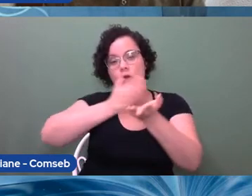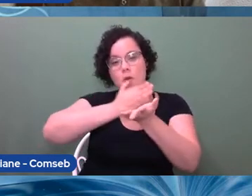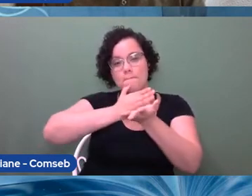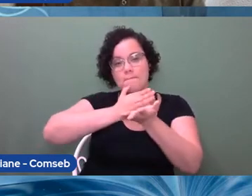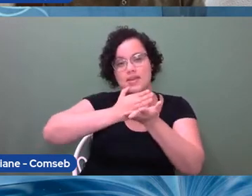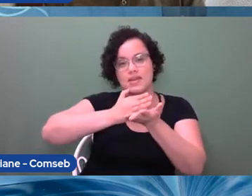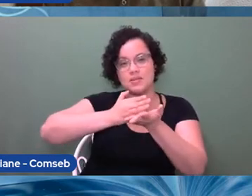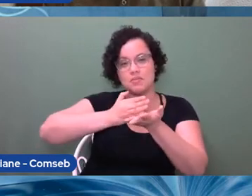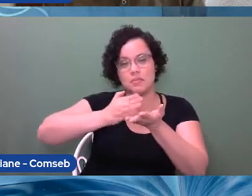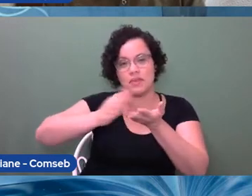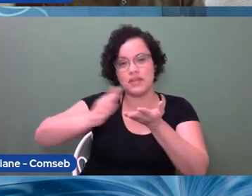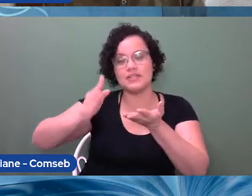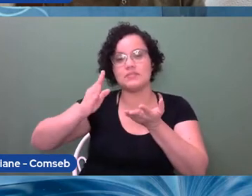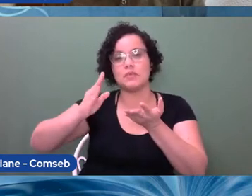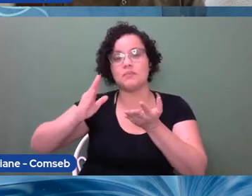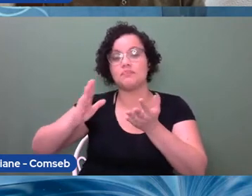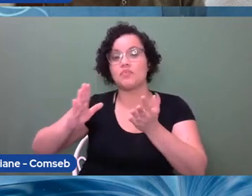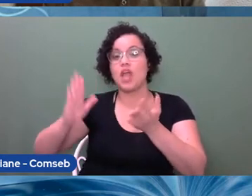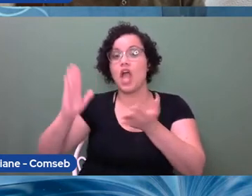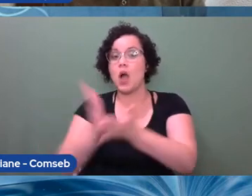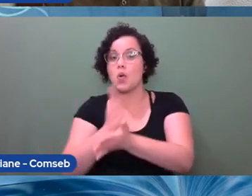a opinião de alguns,